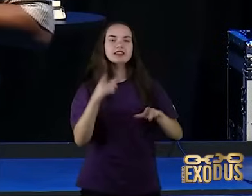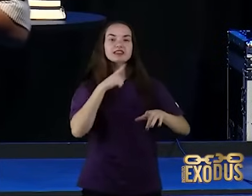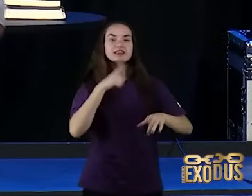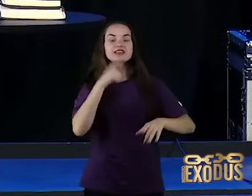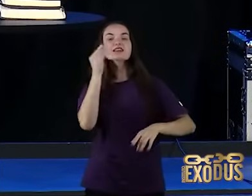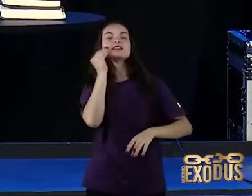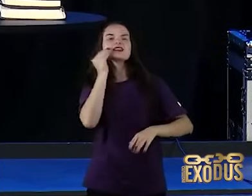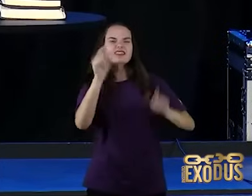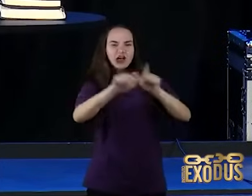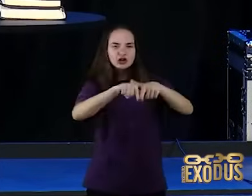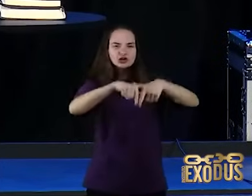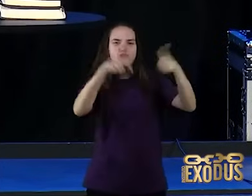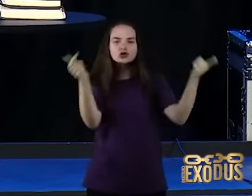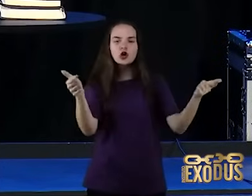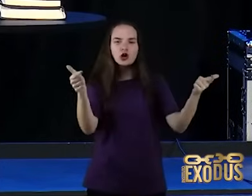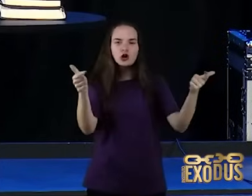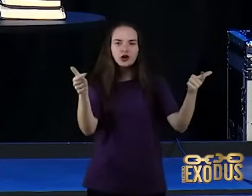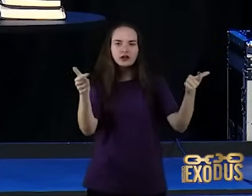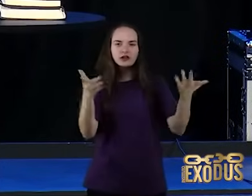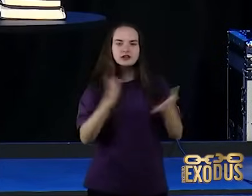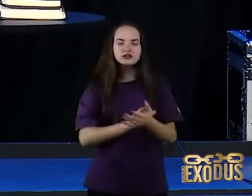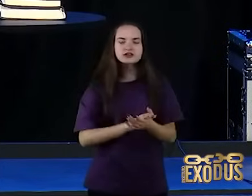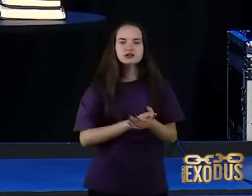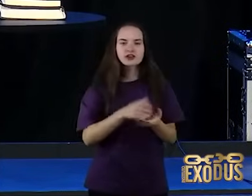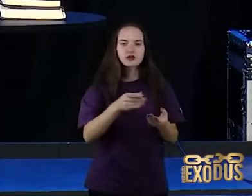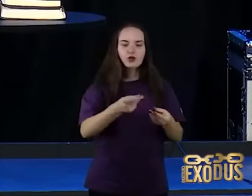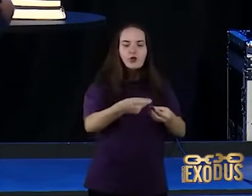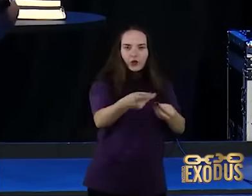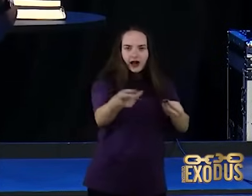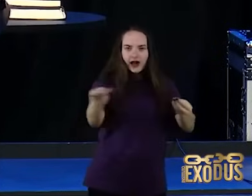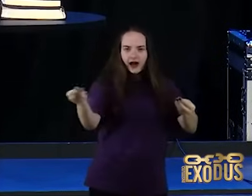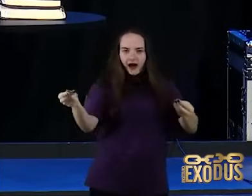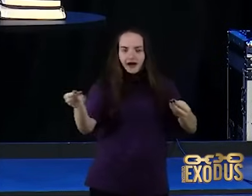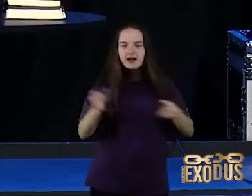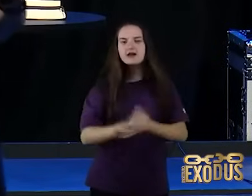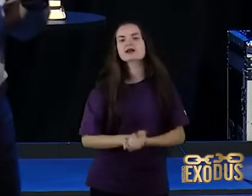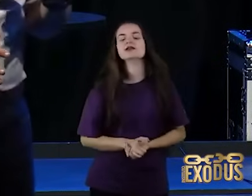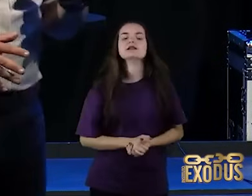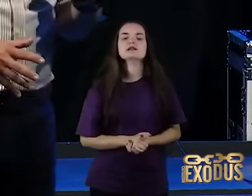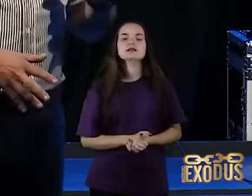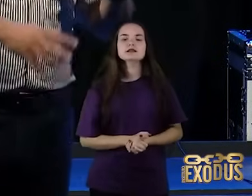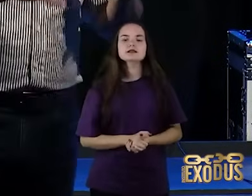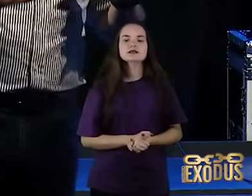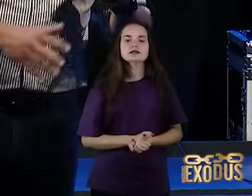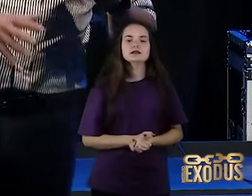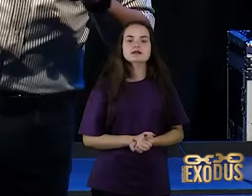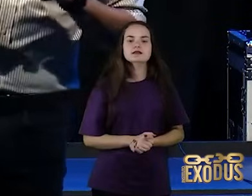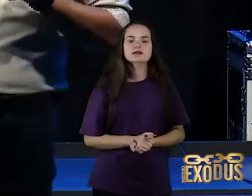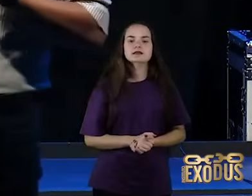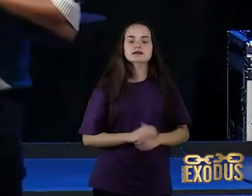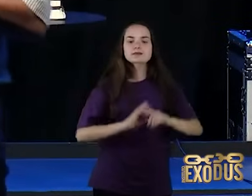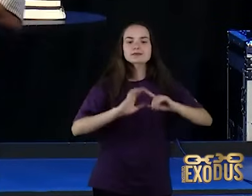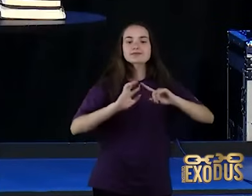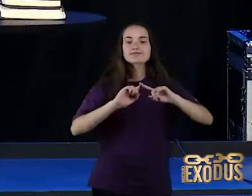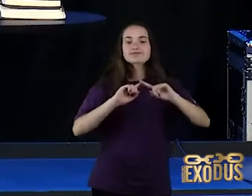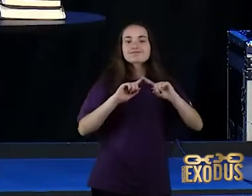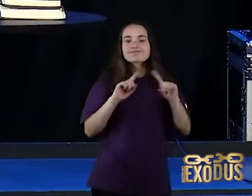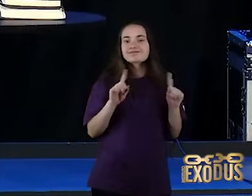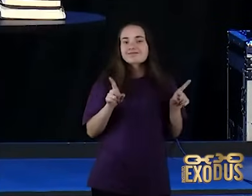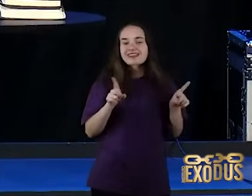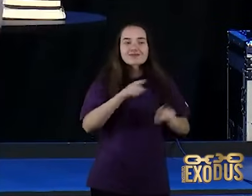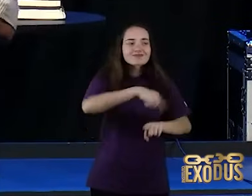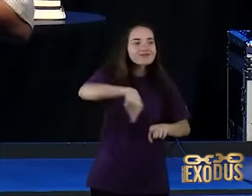buzos e dizem os buzos de di quando na verdade nós estamos apenas na mã de